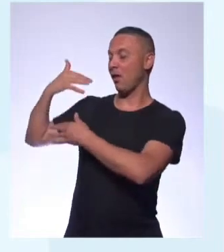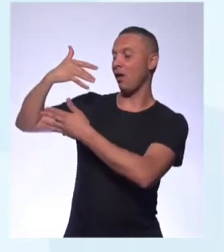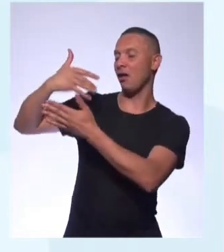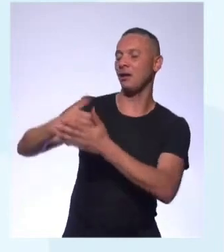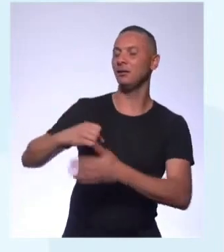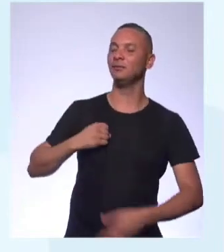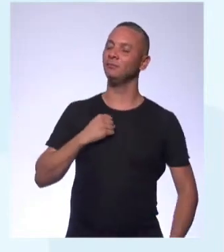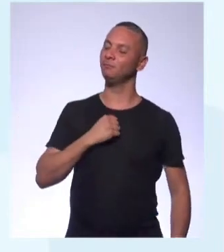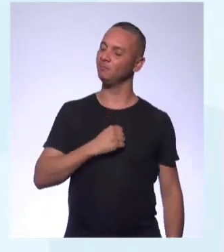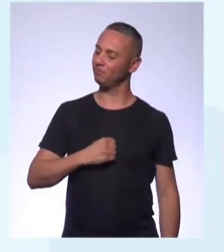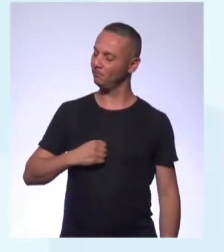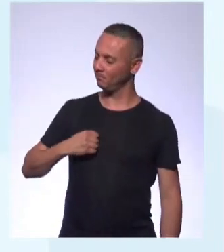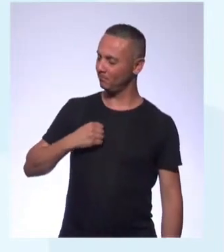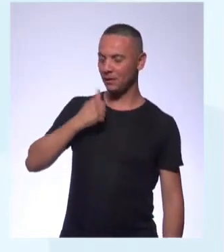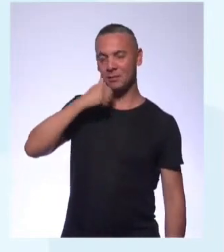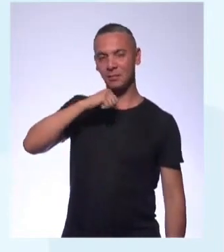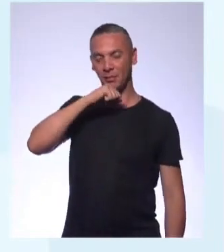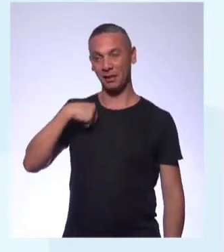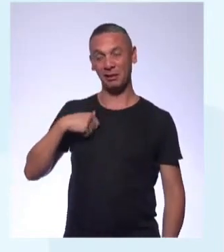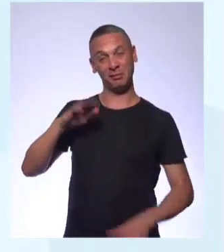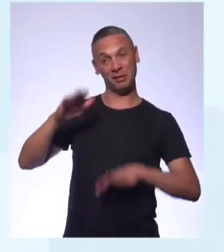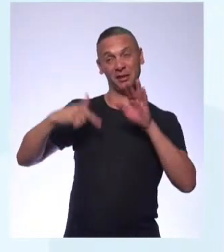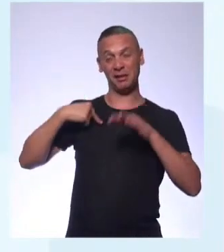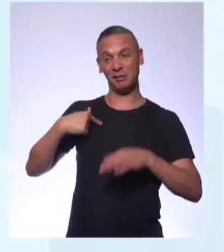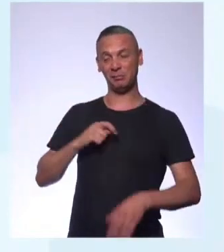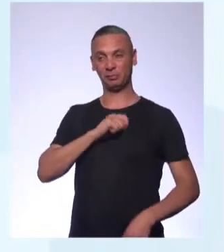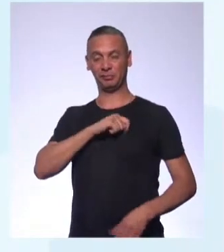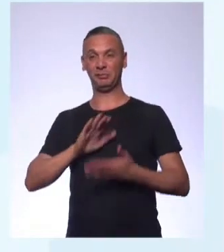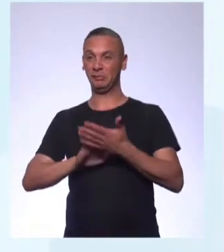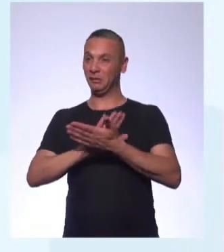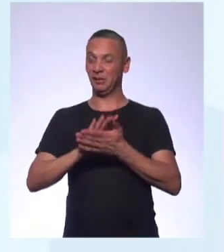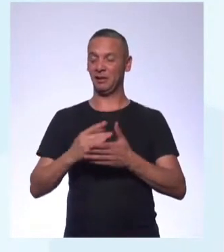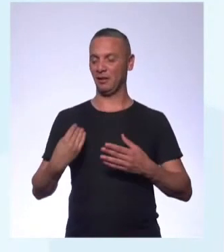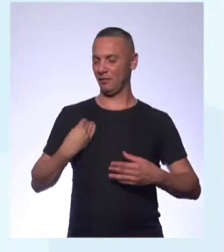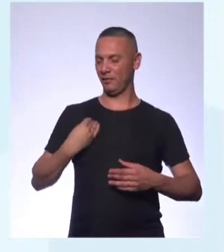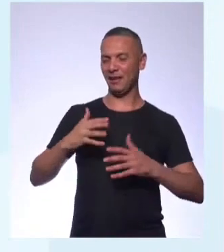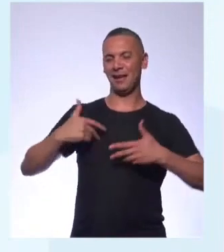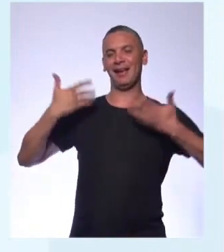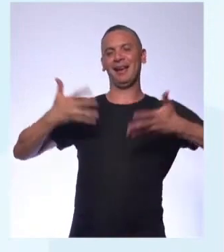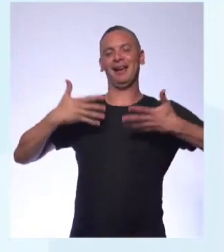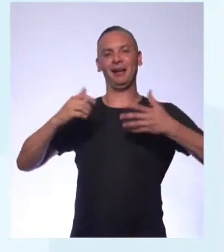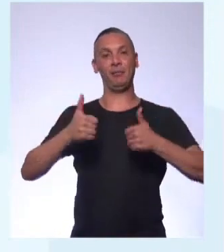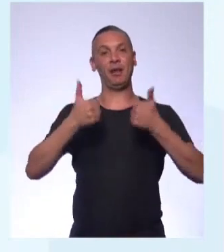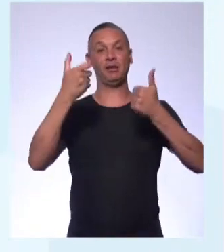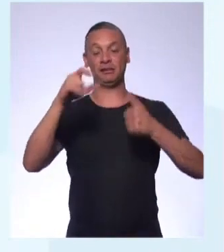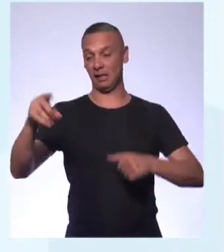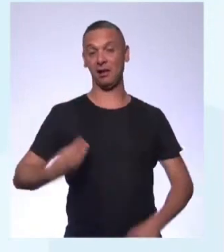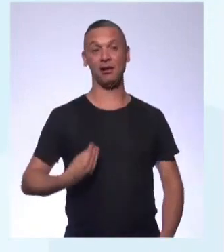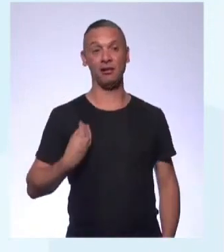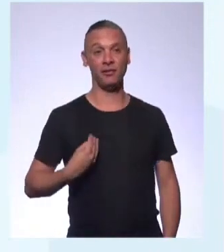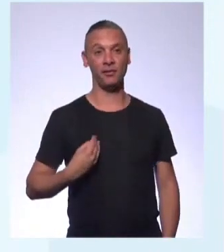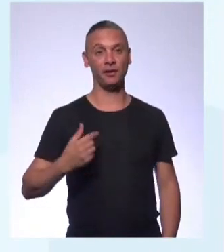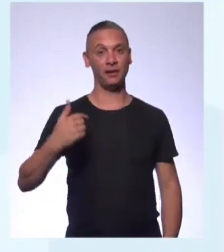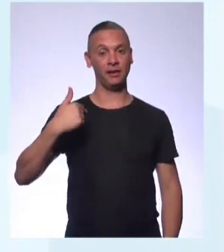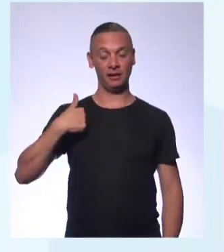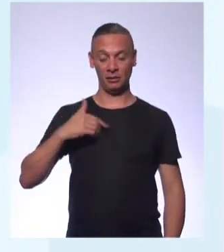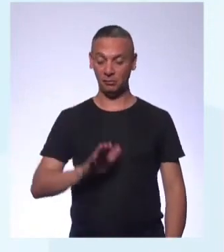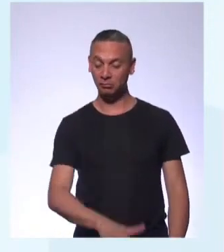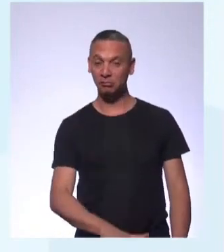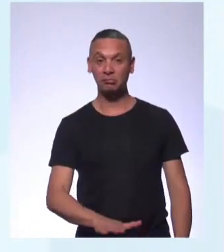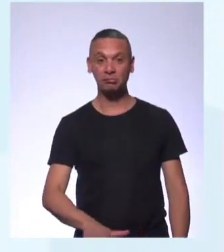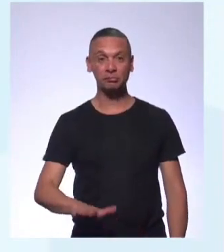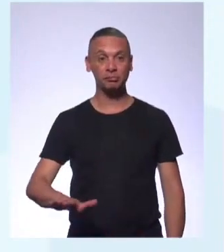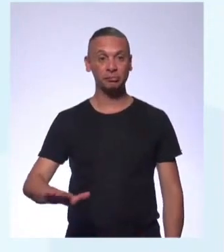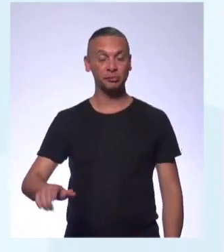menos rebelde, menos sombrio e desconfiado, mais contente com a vida se ela vivesse. Deixando-me ainda na primeira infância,